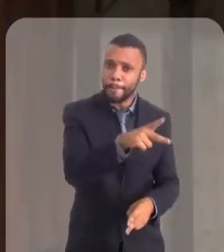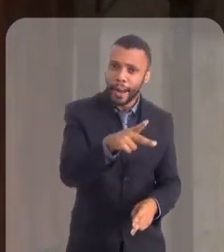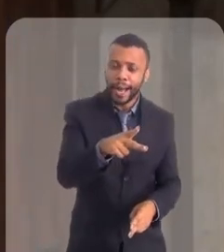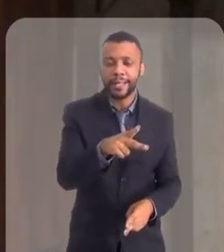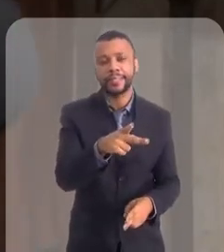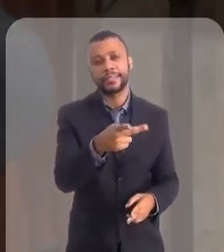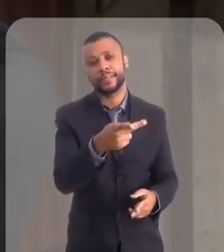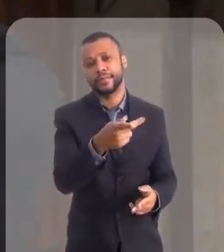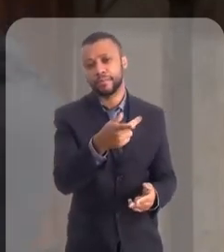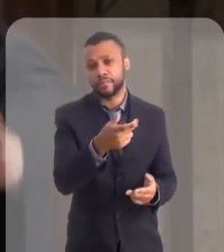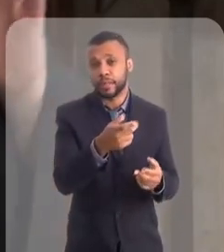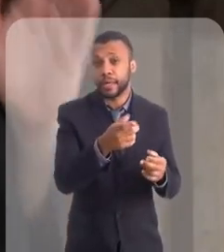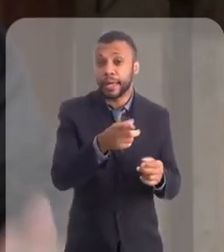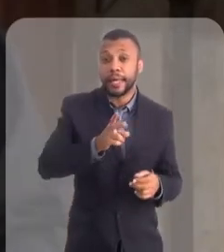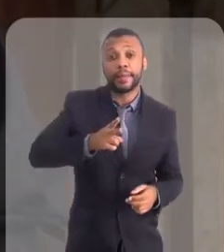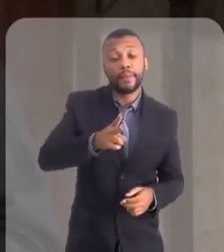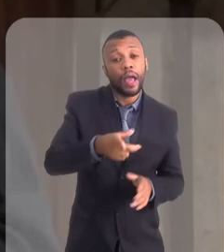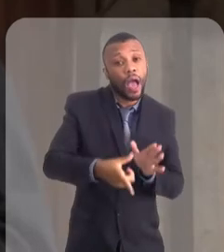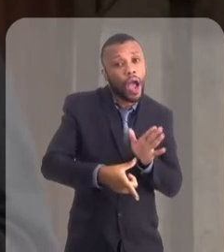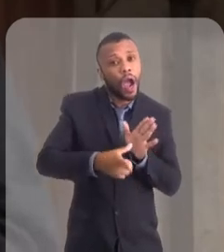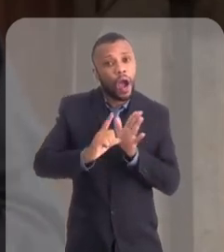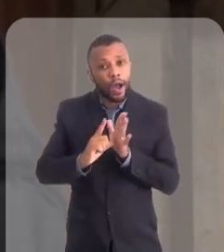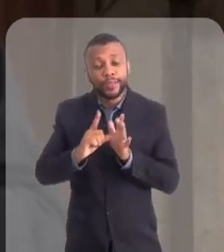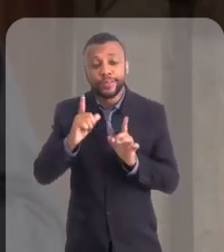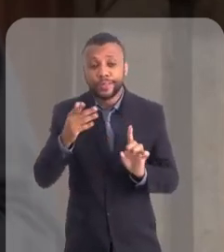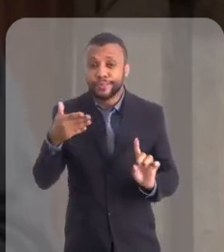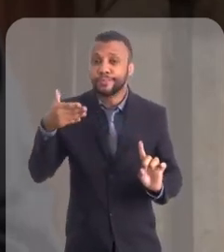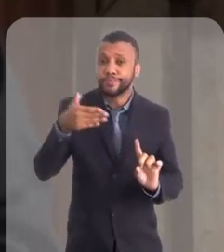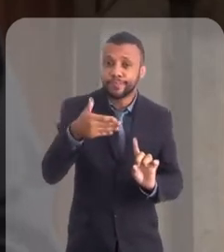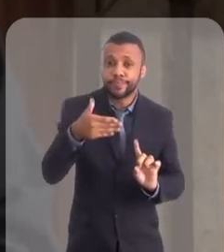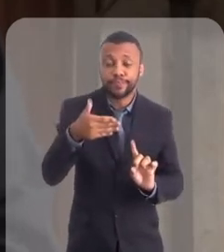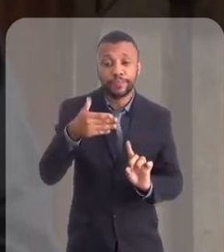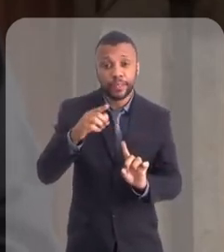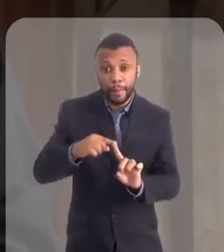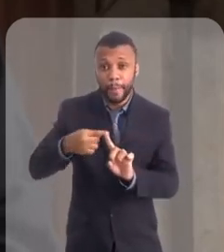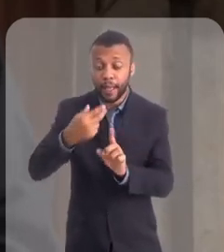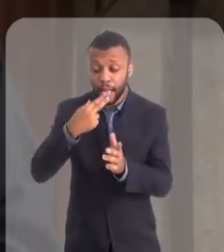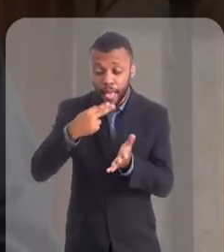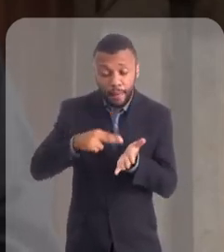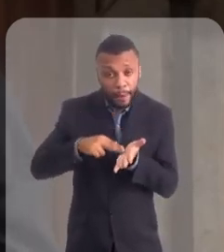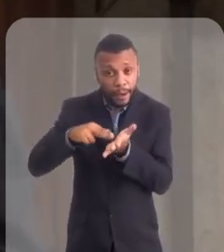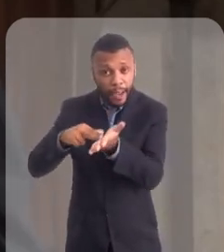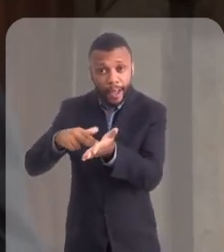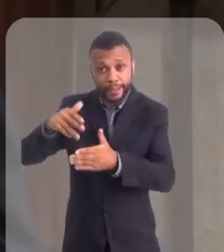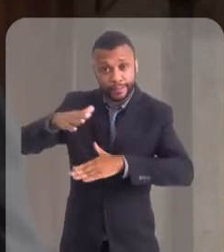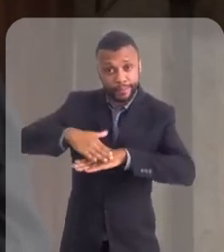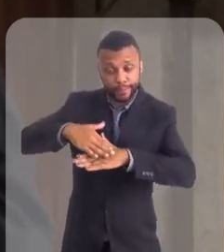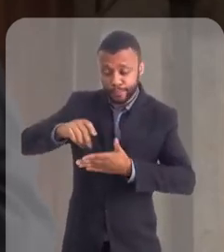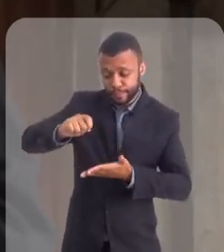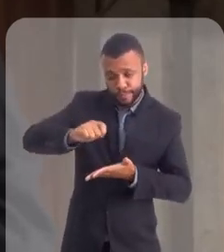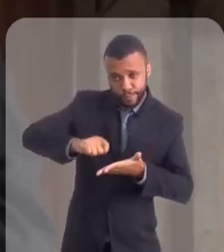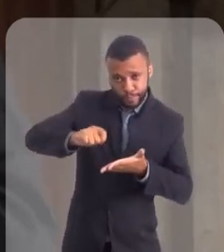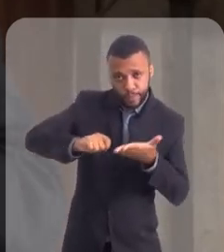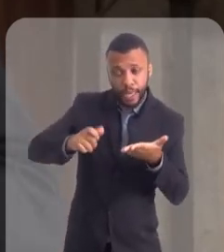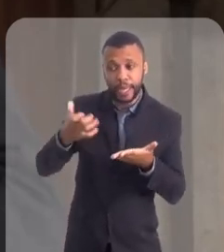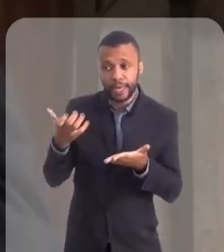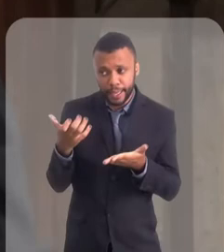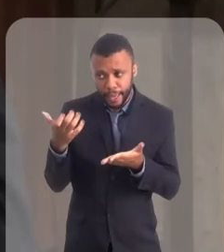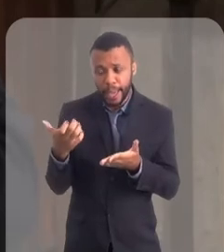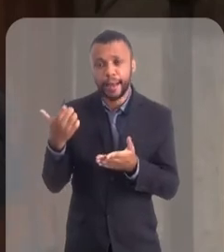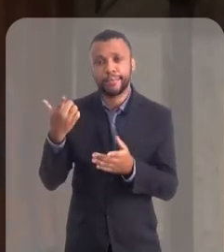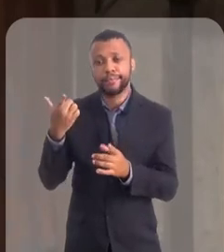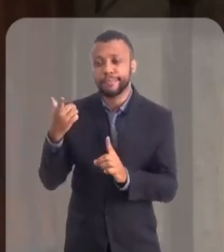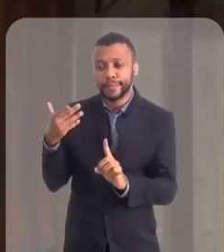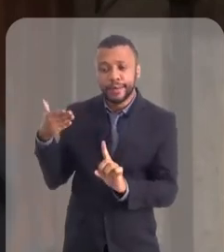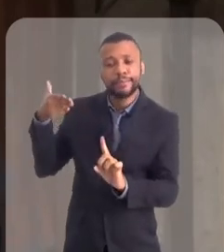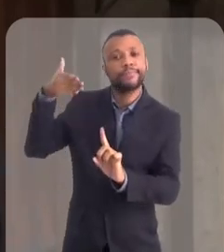casado romano, como para o padre ou diácono oriental, sempre antes da ordenação, além da carta de próprio punho do clérigo, do padre ou